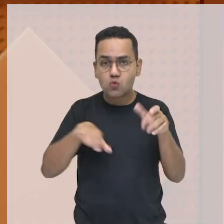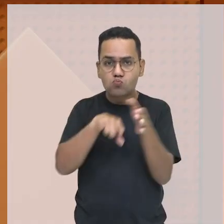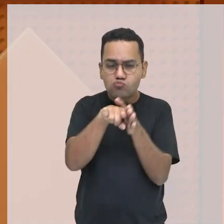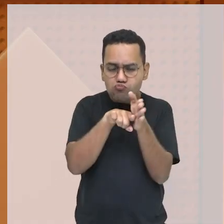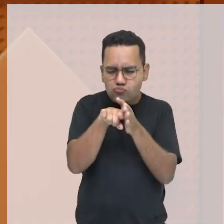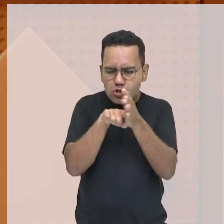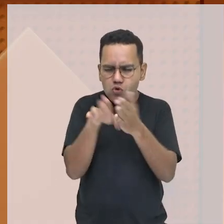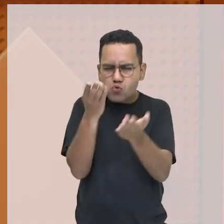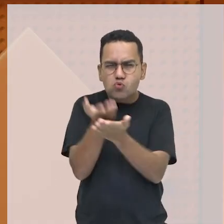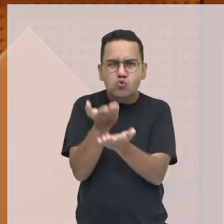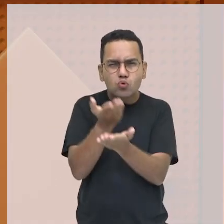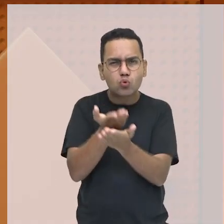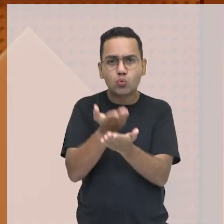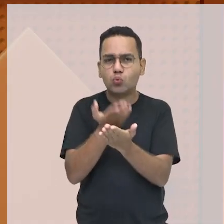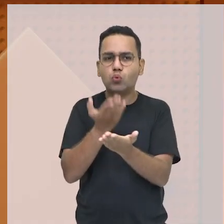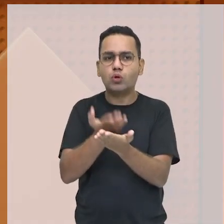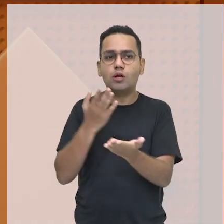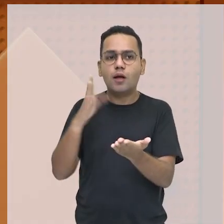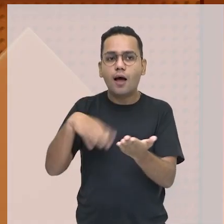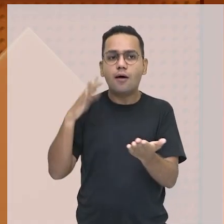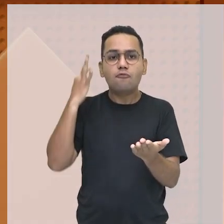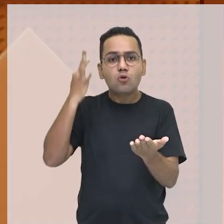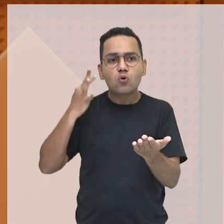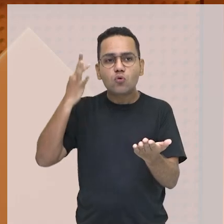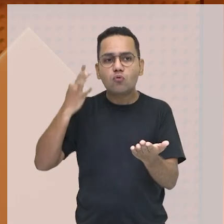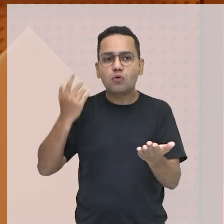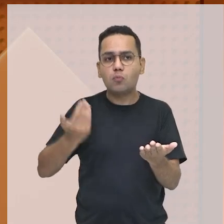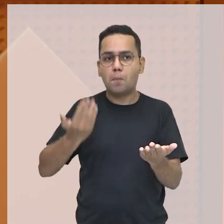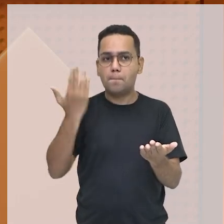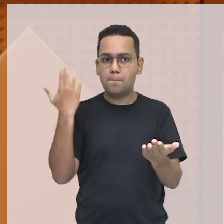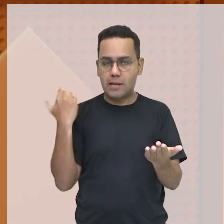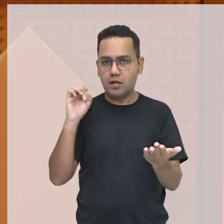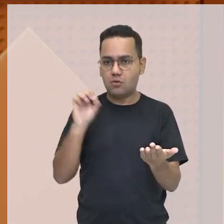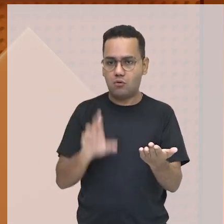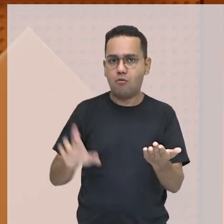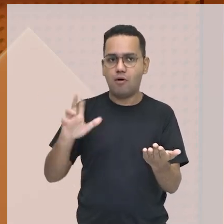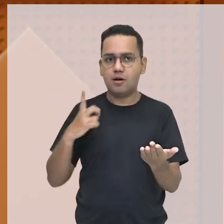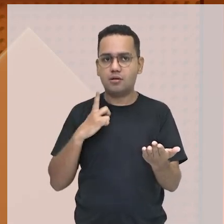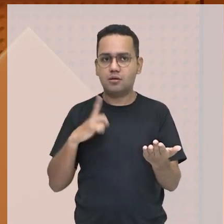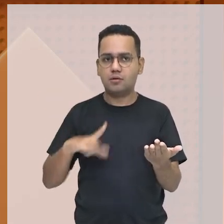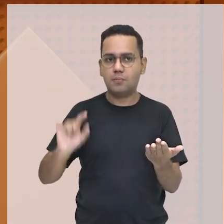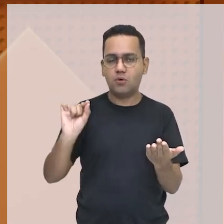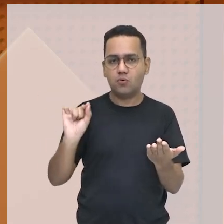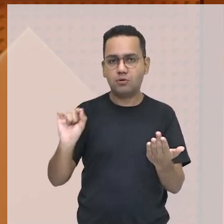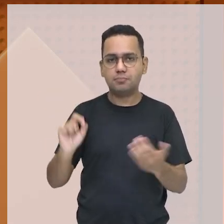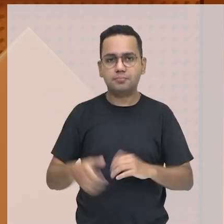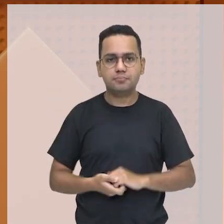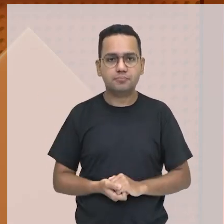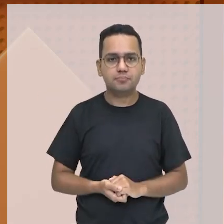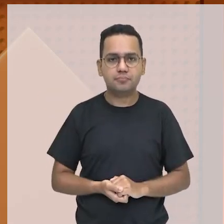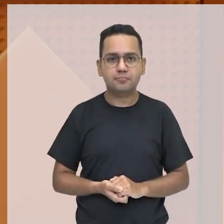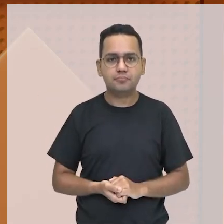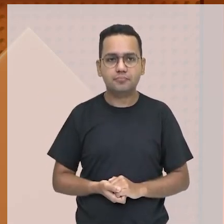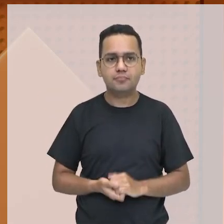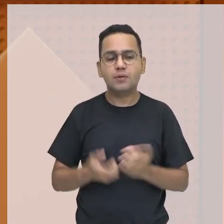filosofia dessas civilizações orientais, né? Nós temos toda aquela parte como eu estava dizendo, do taoísmo,